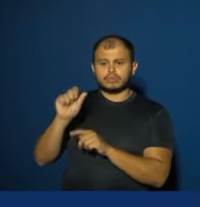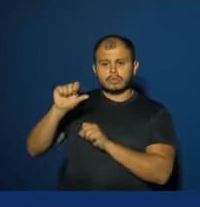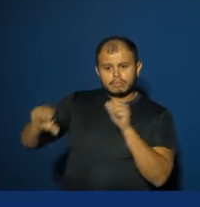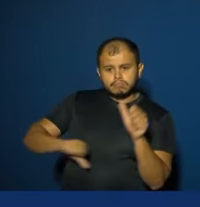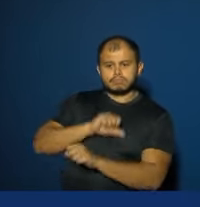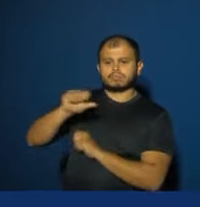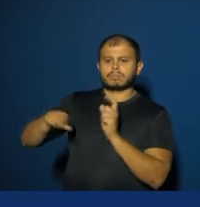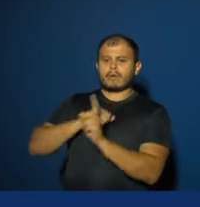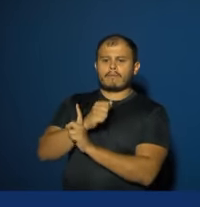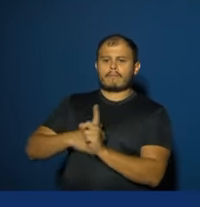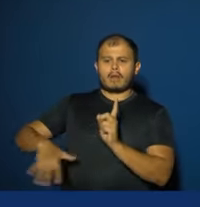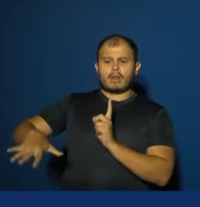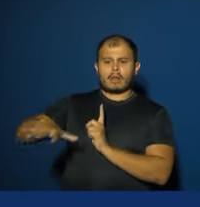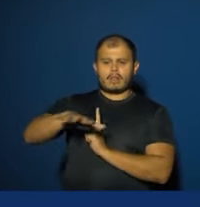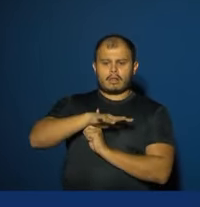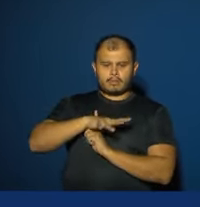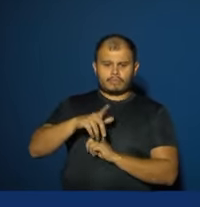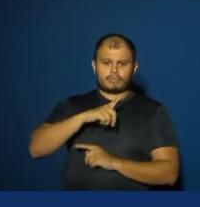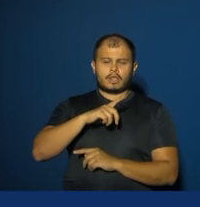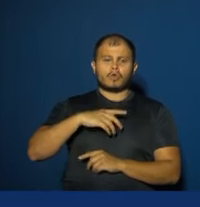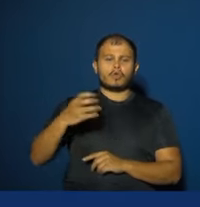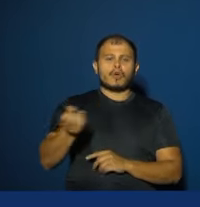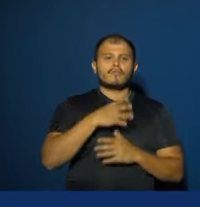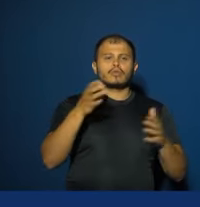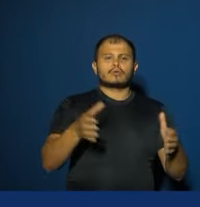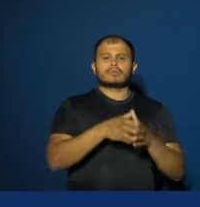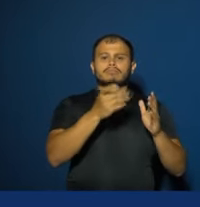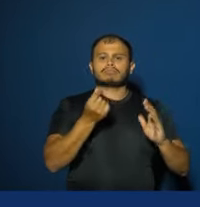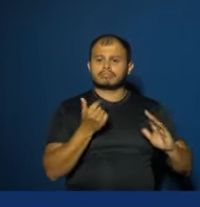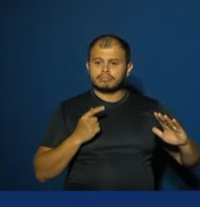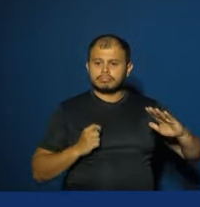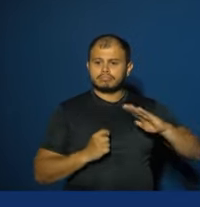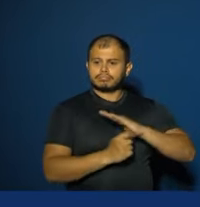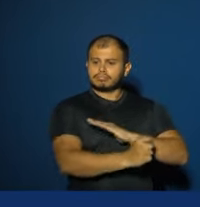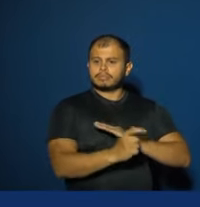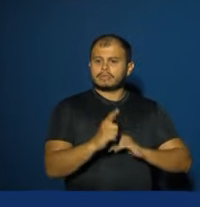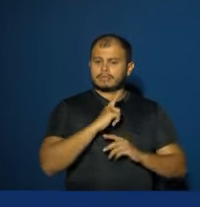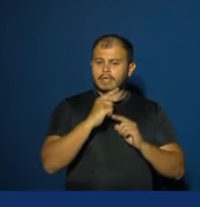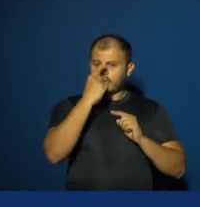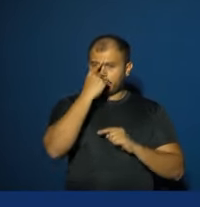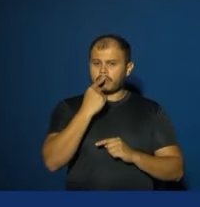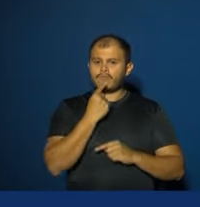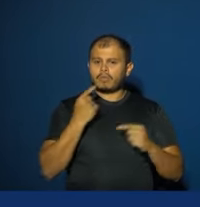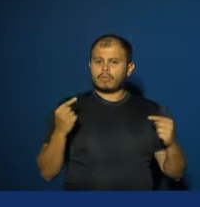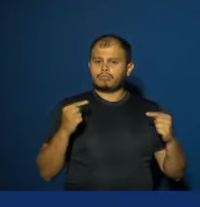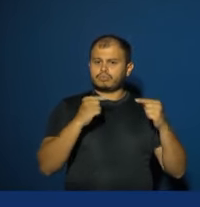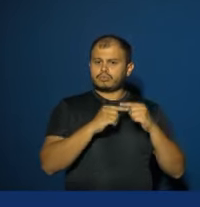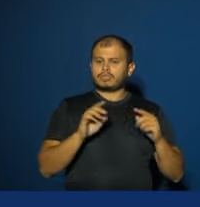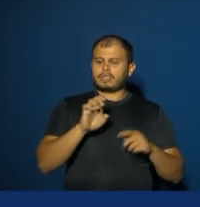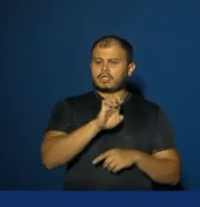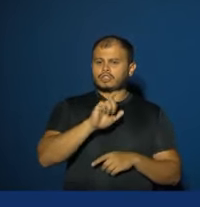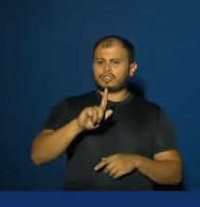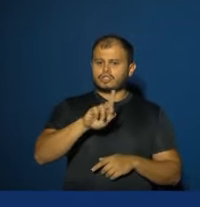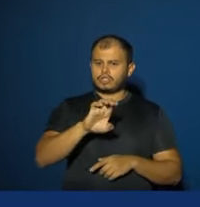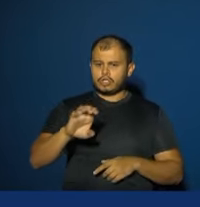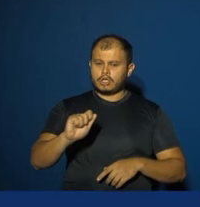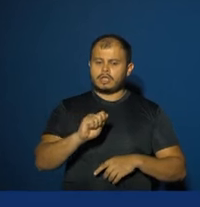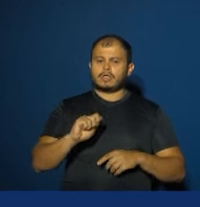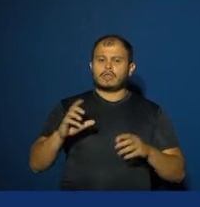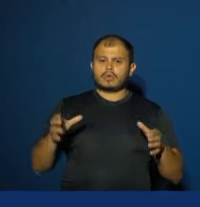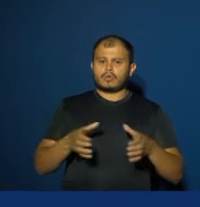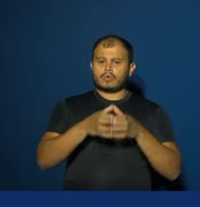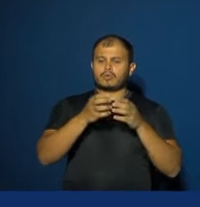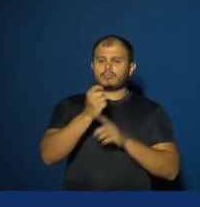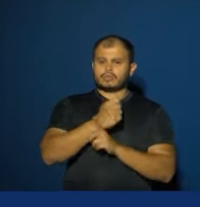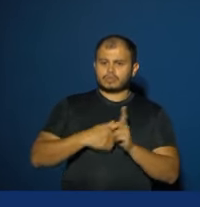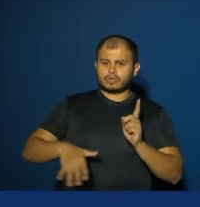poxa apareceu lá um novo grupo de investidores eh perfil kinea que juntos com a eg numa nova estrutura